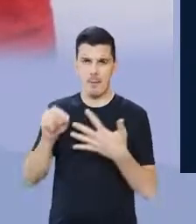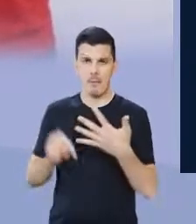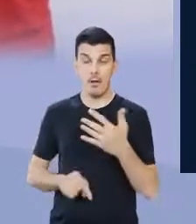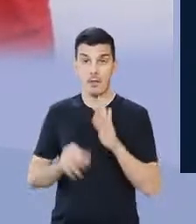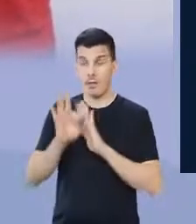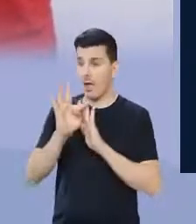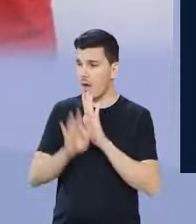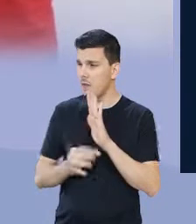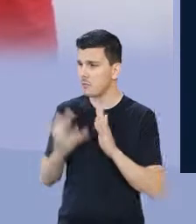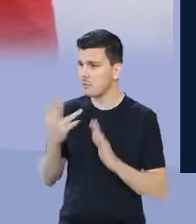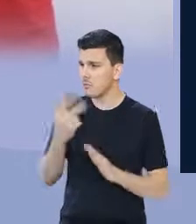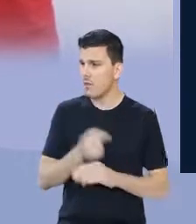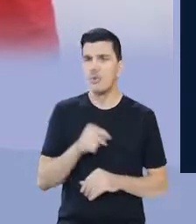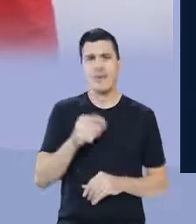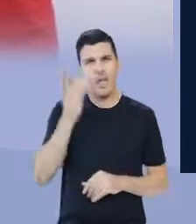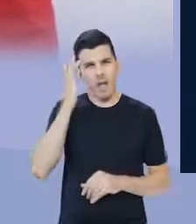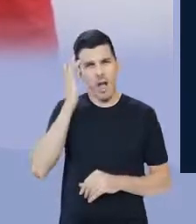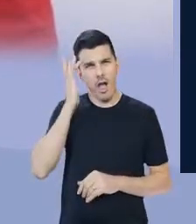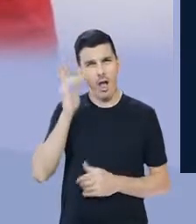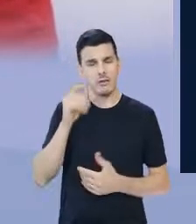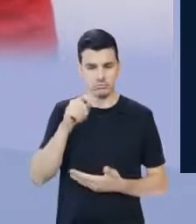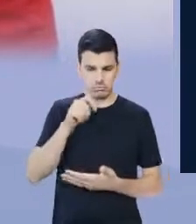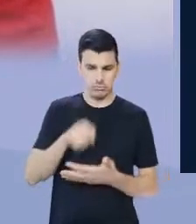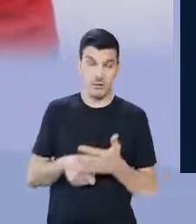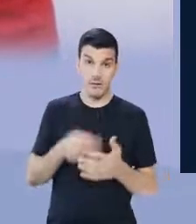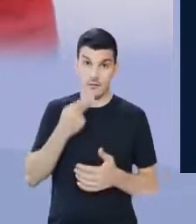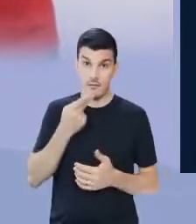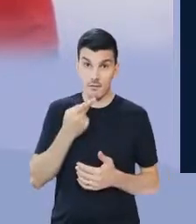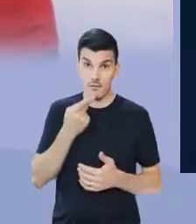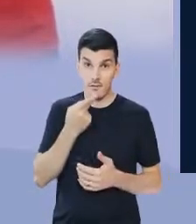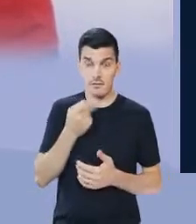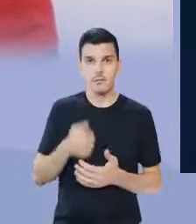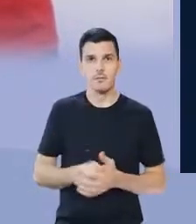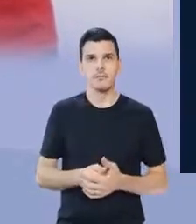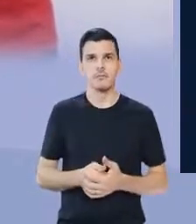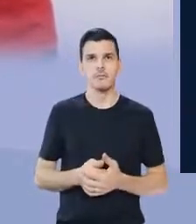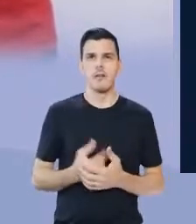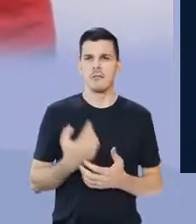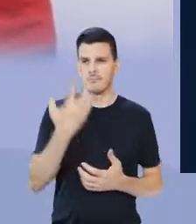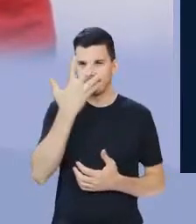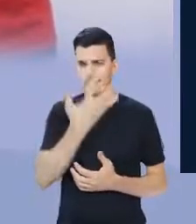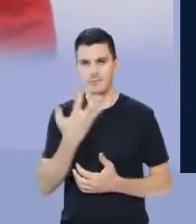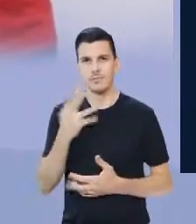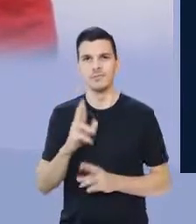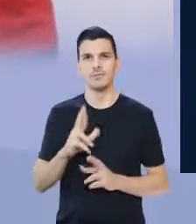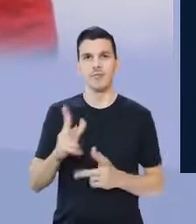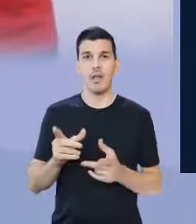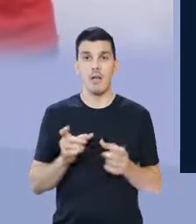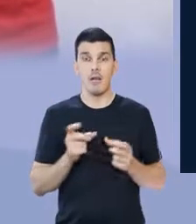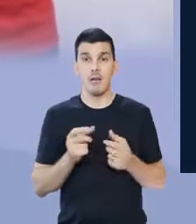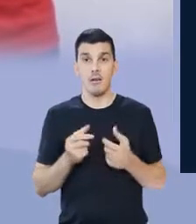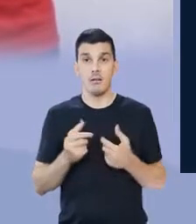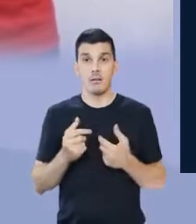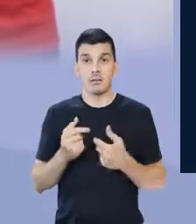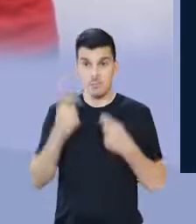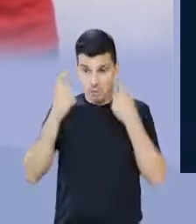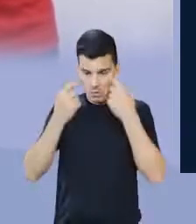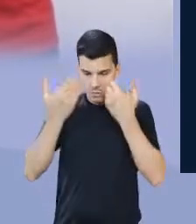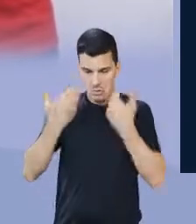acham que a autora estava falando? Ter aparência exótica? Vender bem a imagem? Poder de